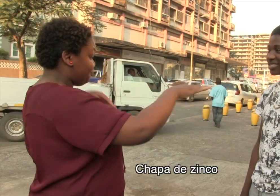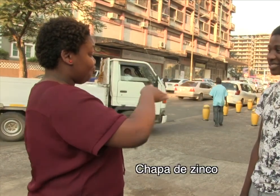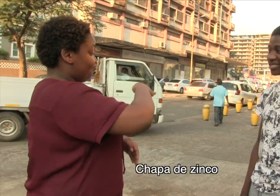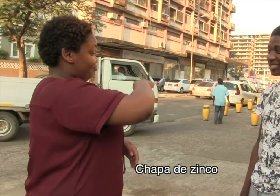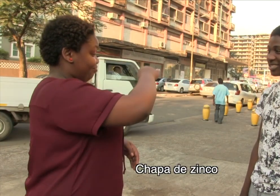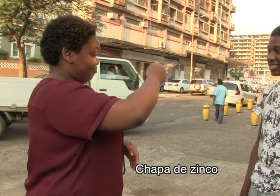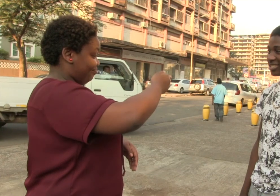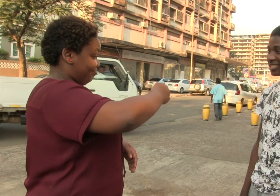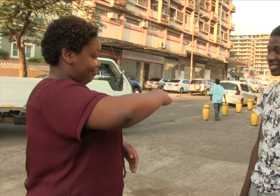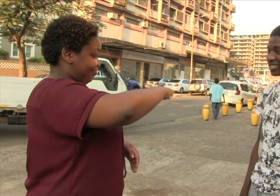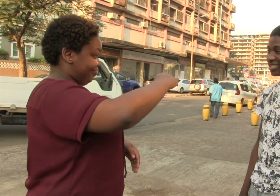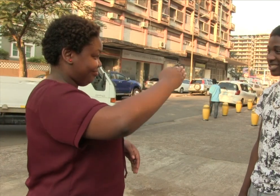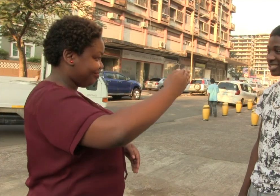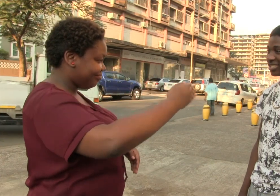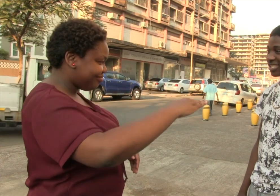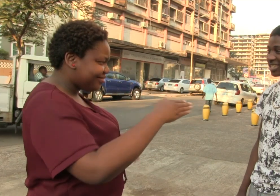Chapa de zinco.